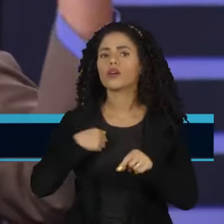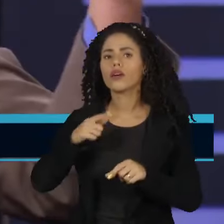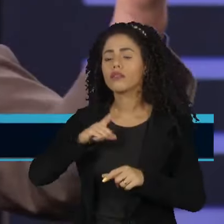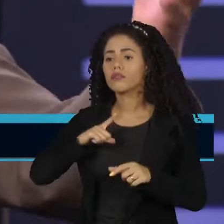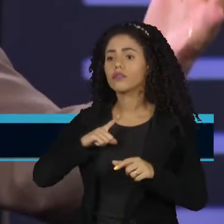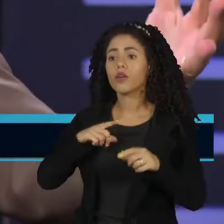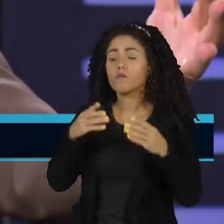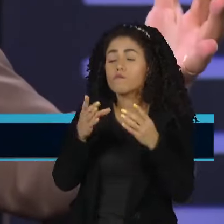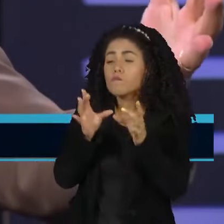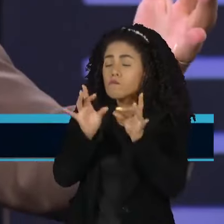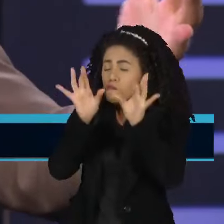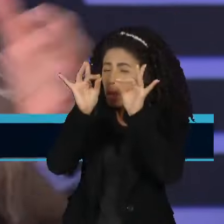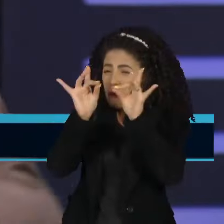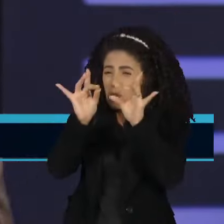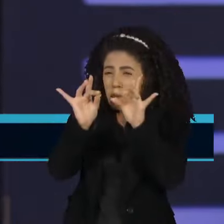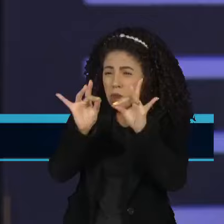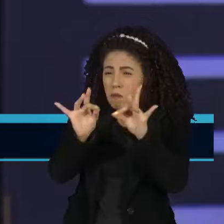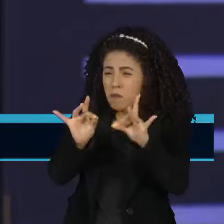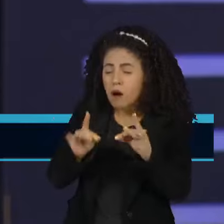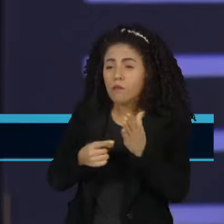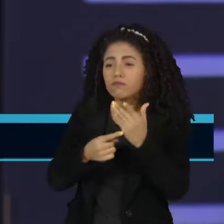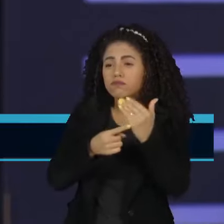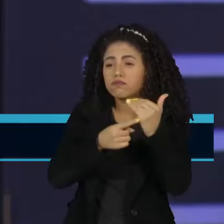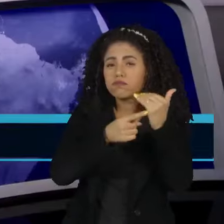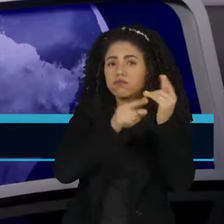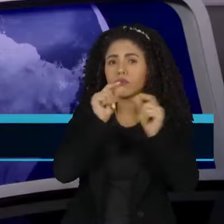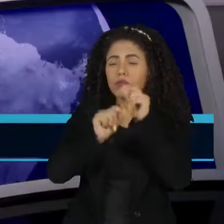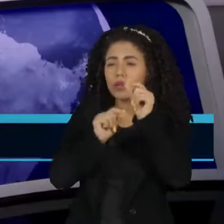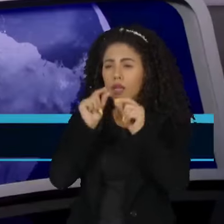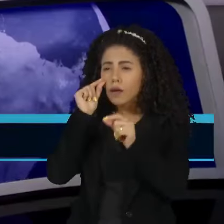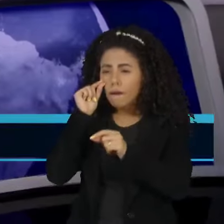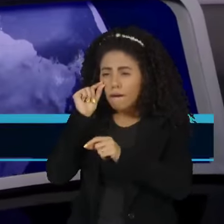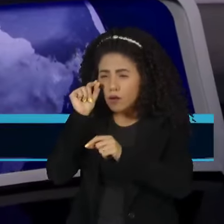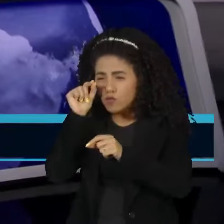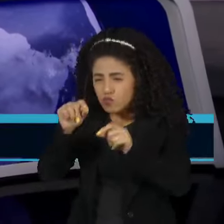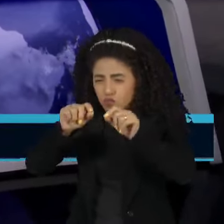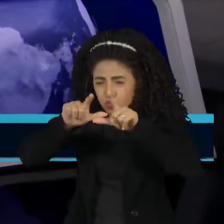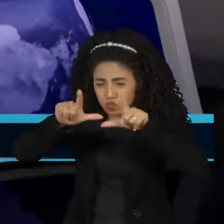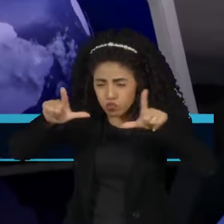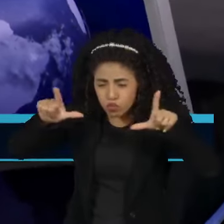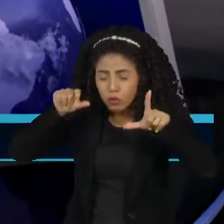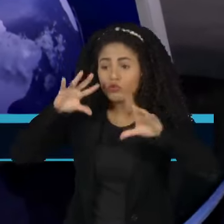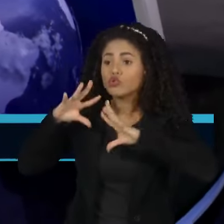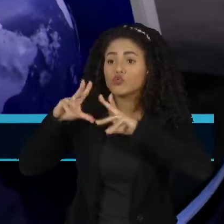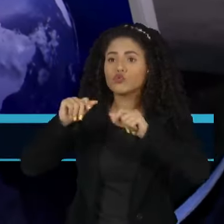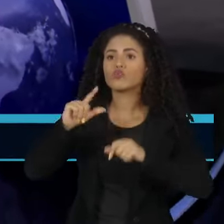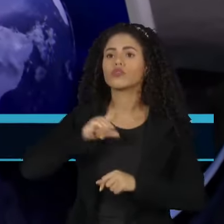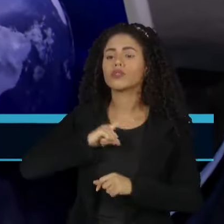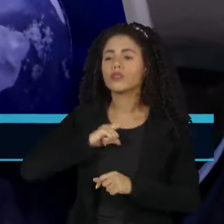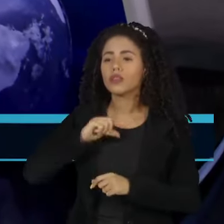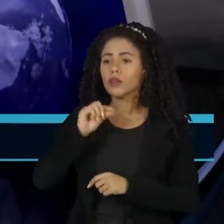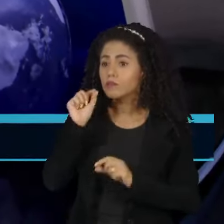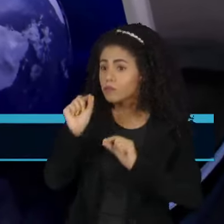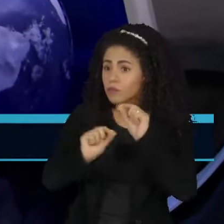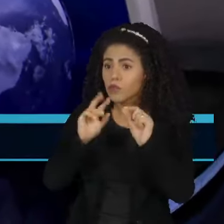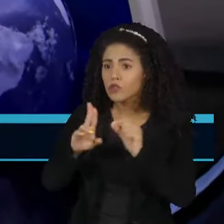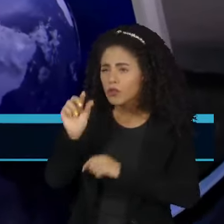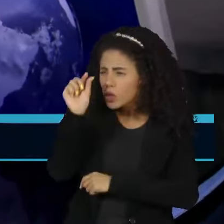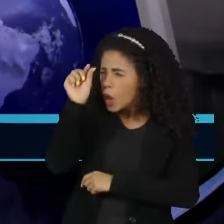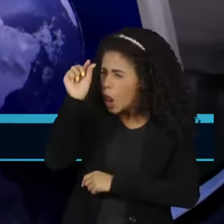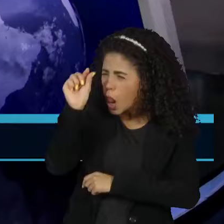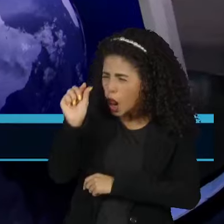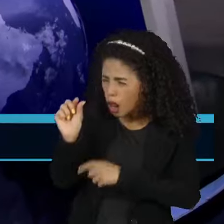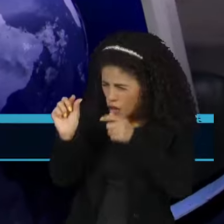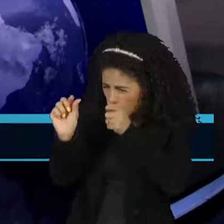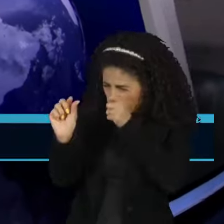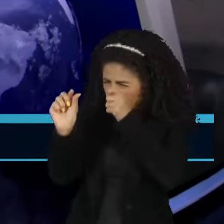negócio gigantesco, né? Em que ele faz um raio-x, quase como se pudesse dizer, de todos os elementos daquele ouro e